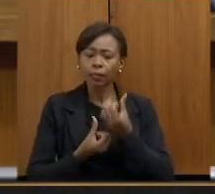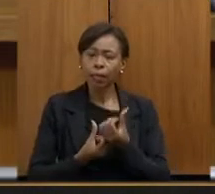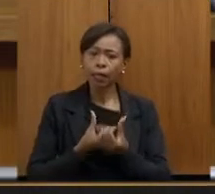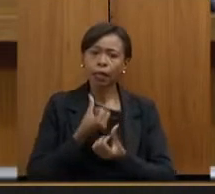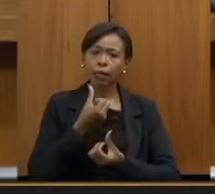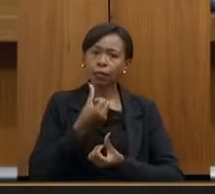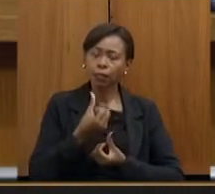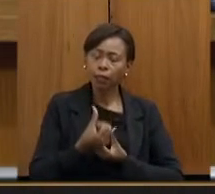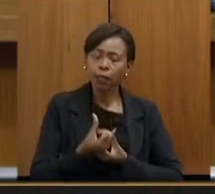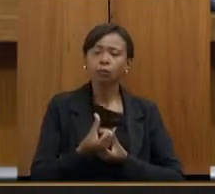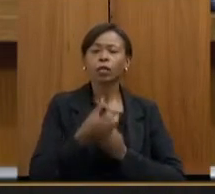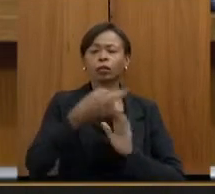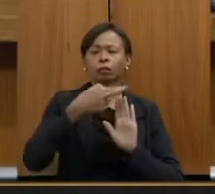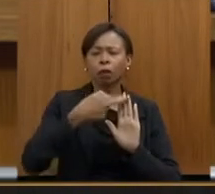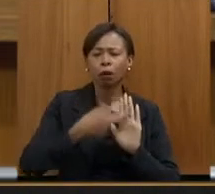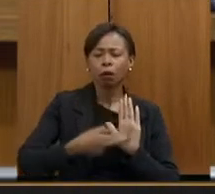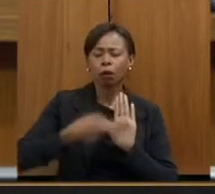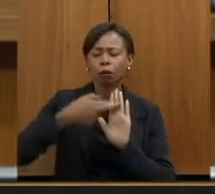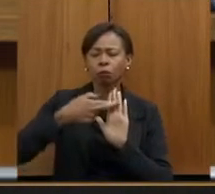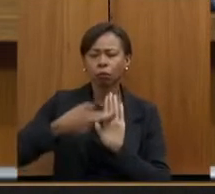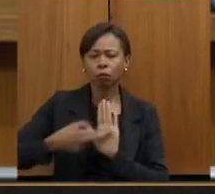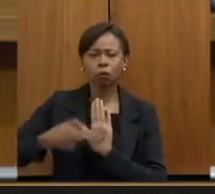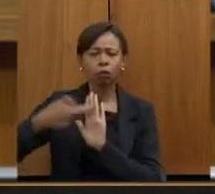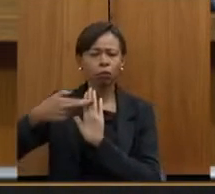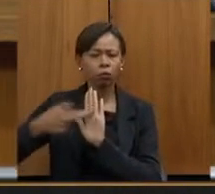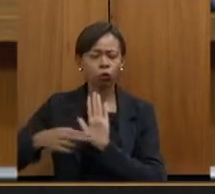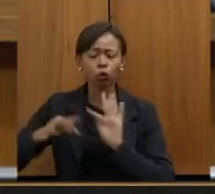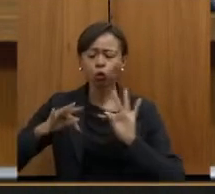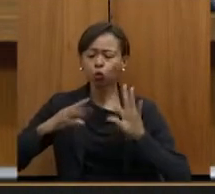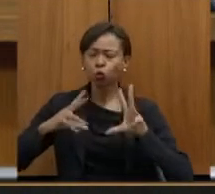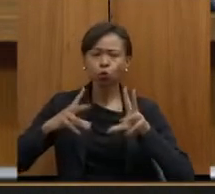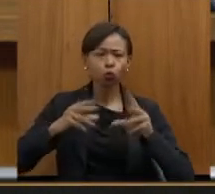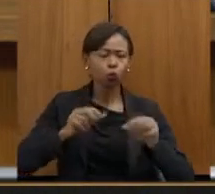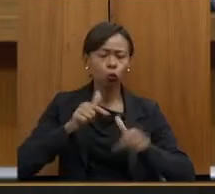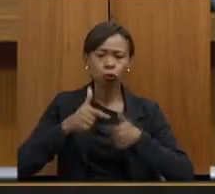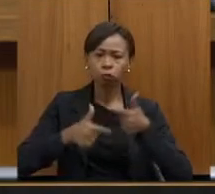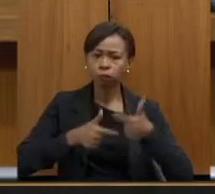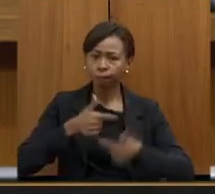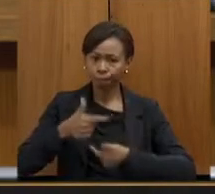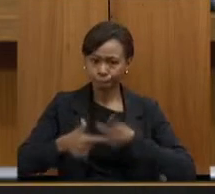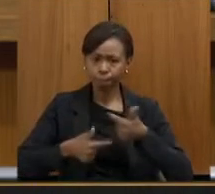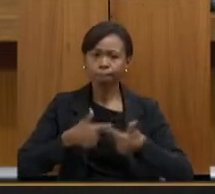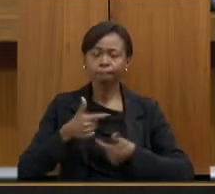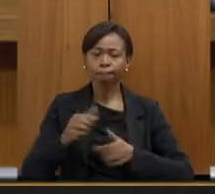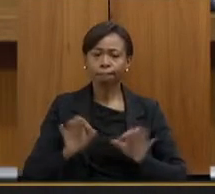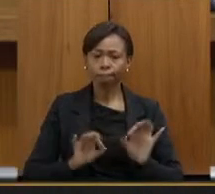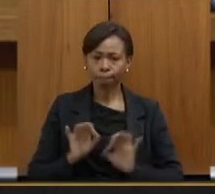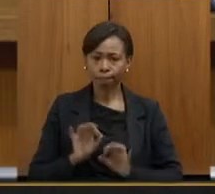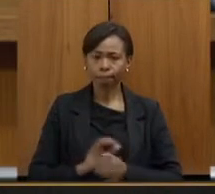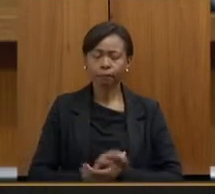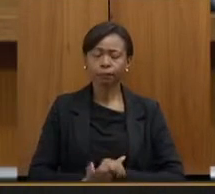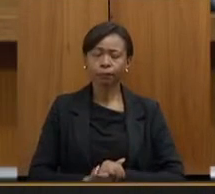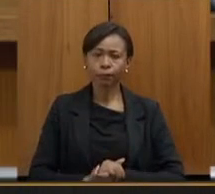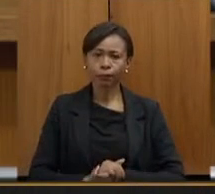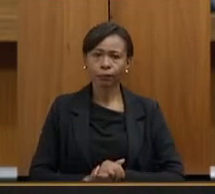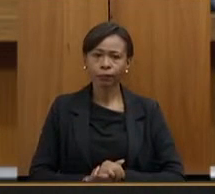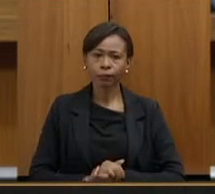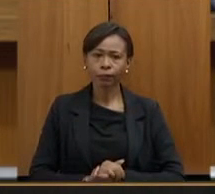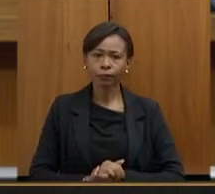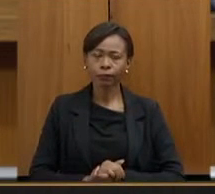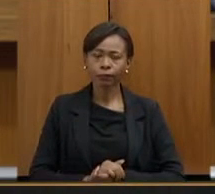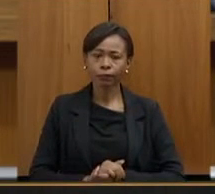dispostos, todas as atividades empreendidas, desenvolvidas, por favor, pode passar,